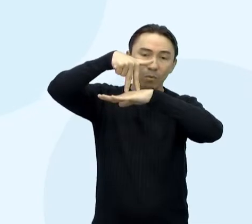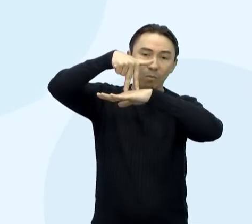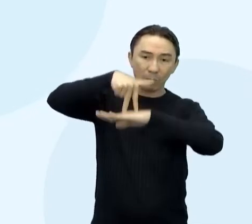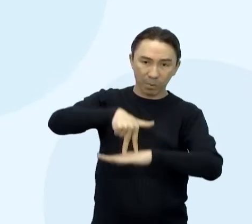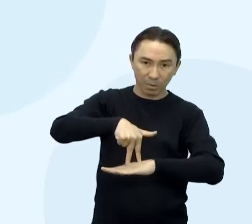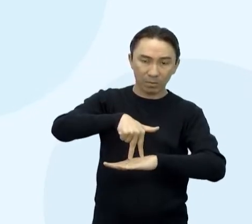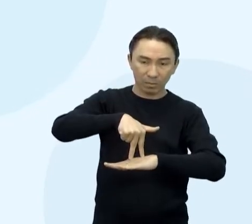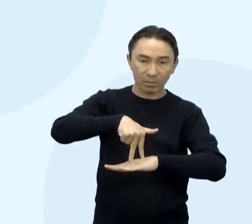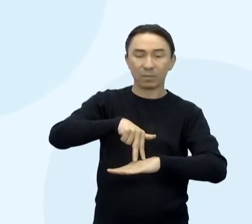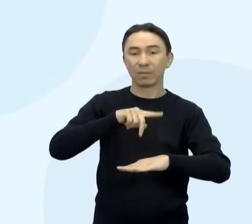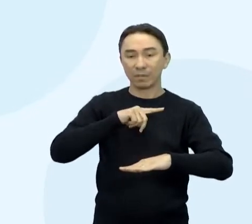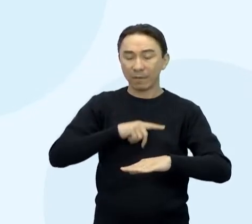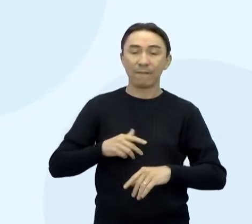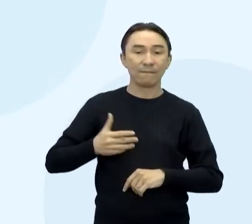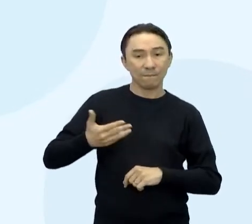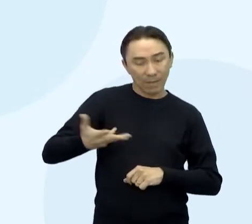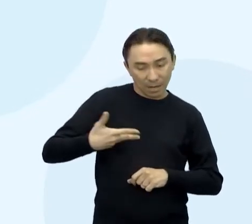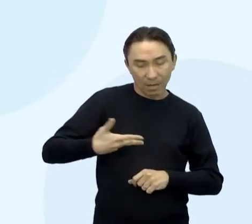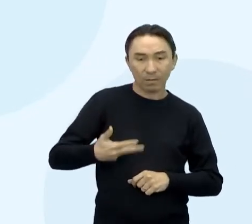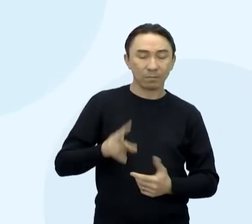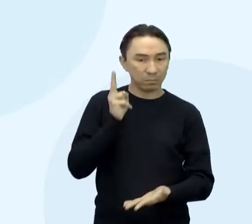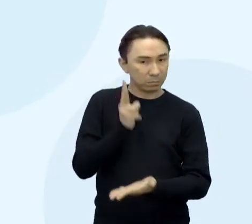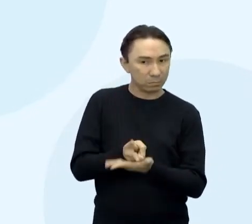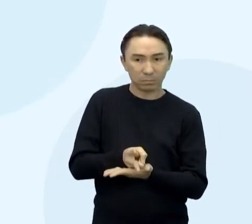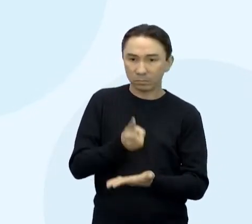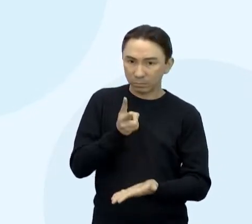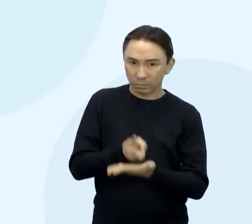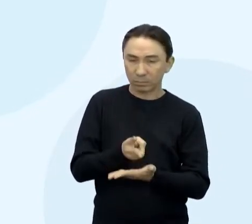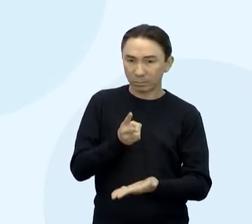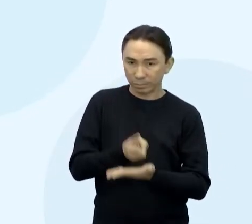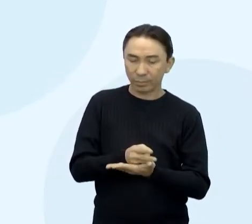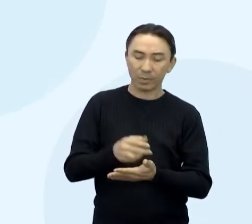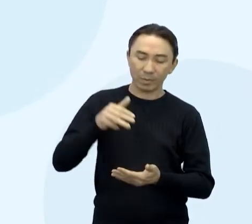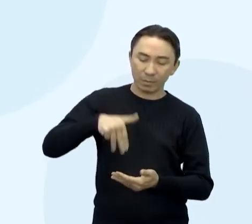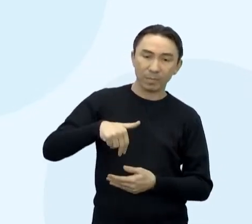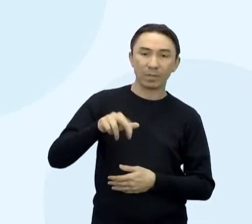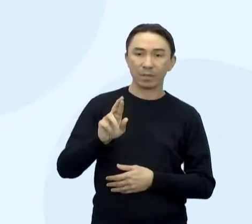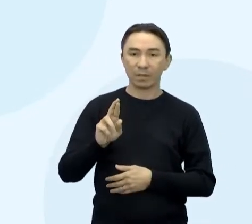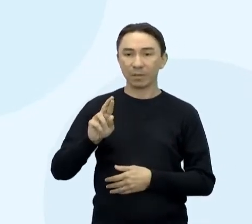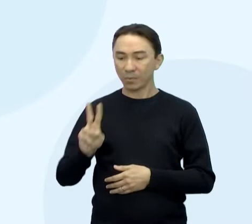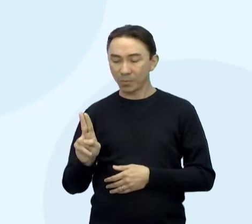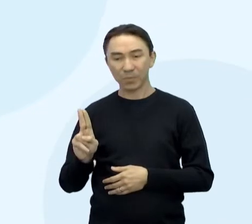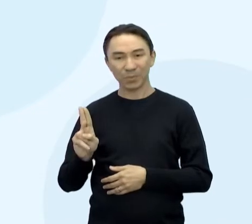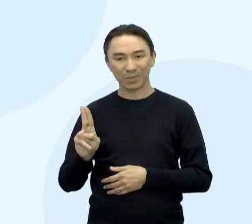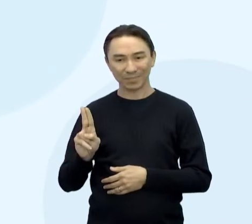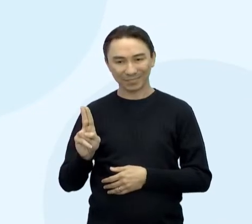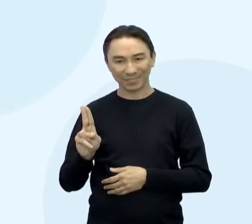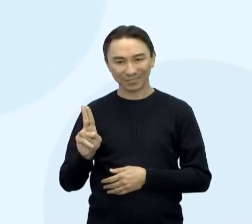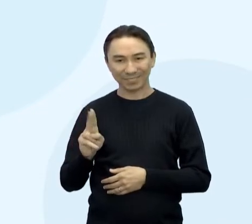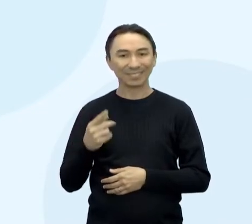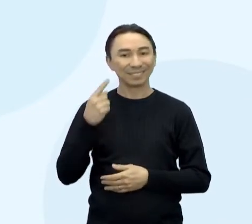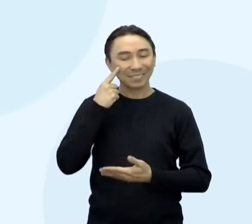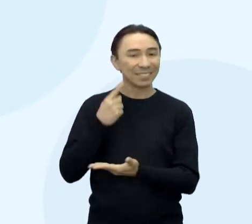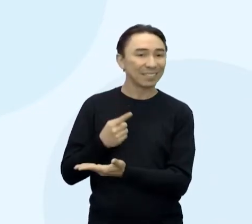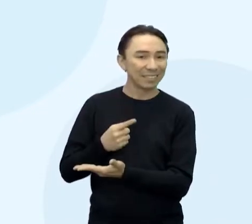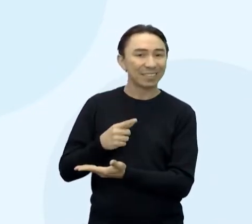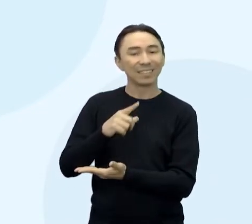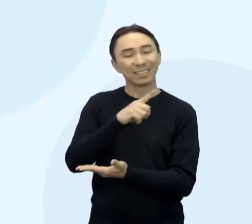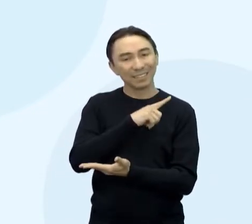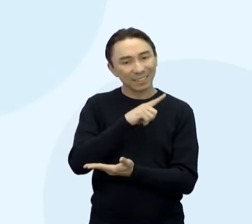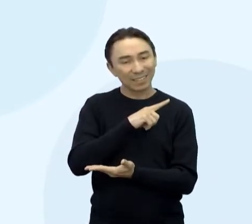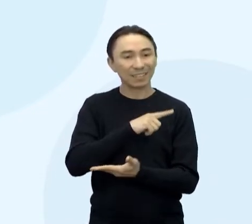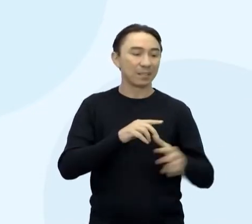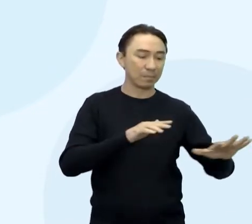velocidade constante, ou seja, em movimento retilíneo e uniforme. Olha aí a ligação da dinâmica com o